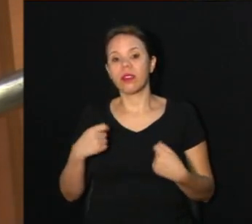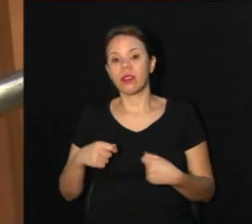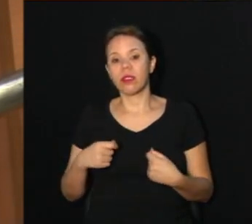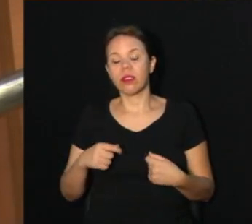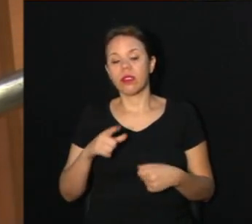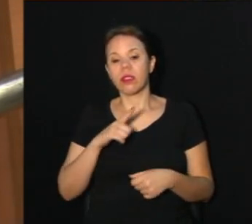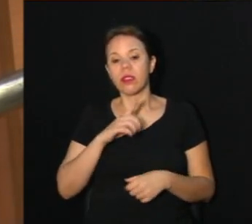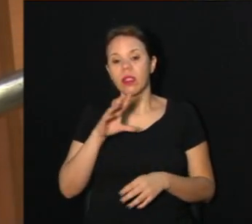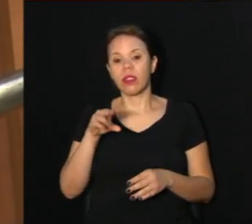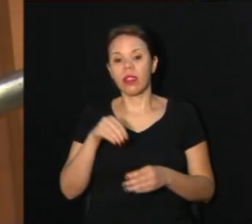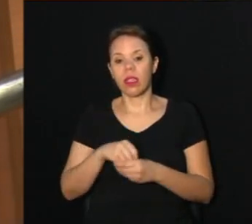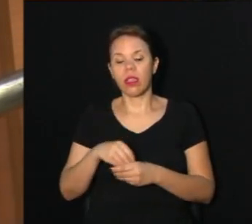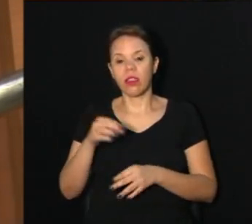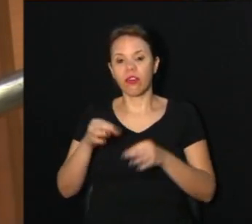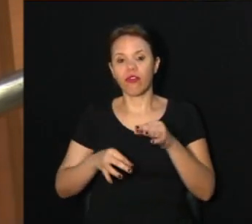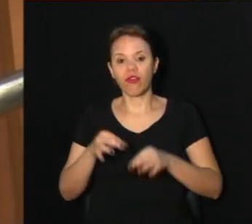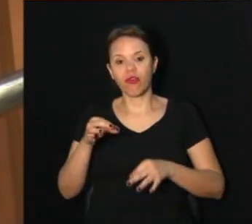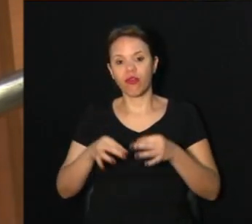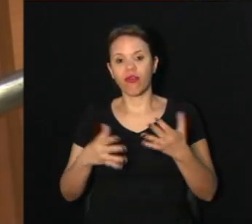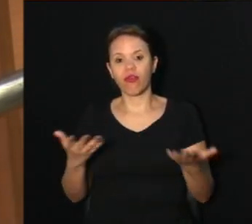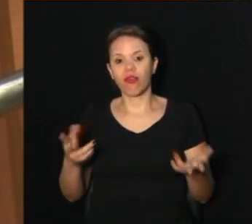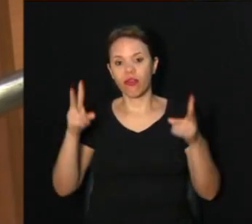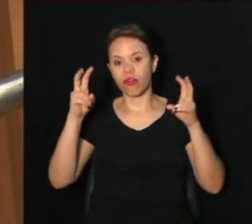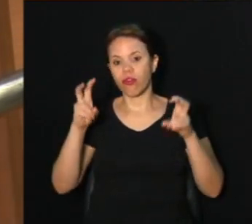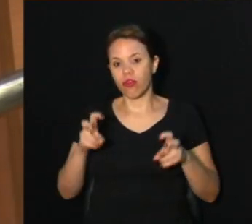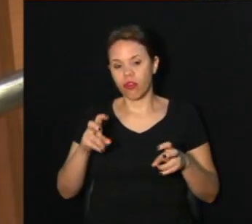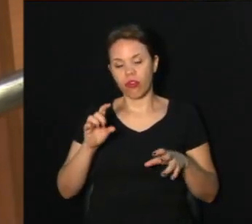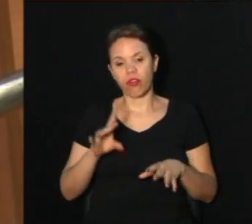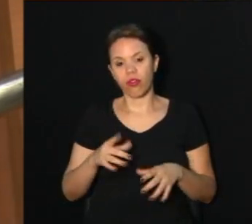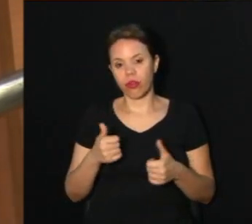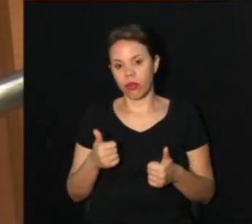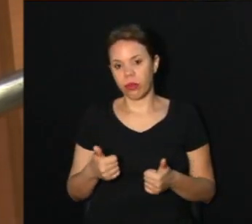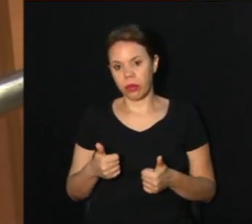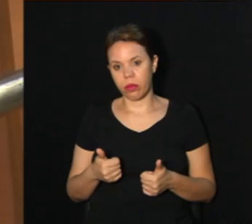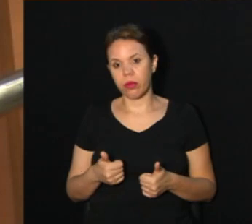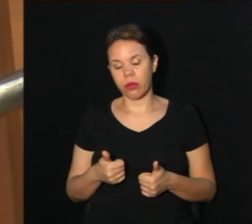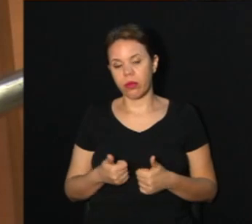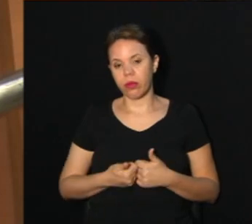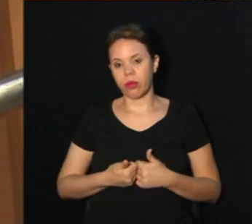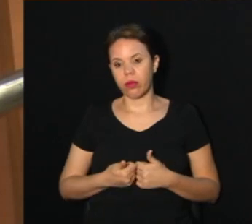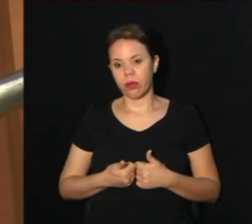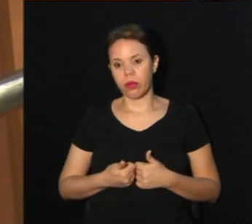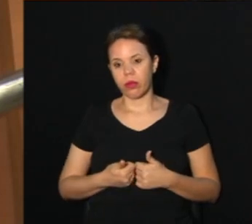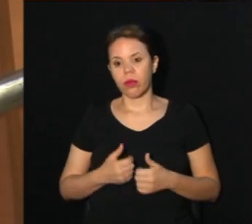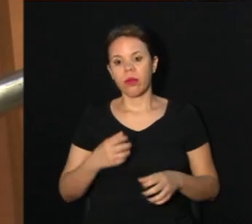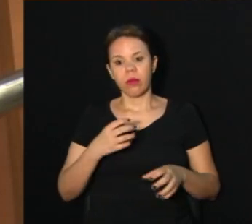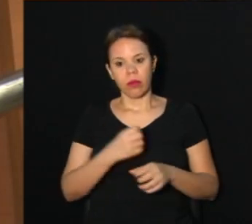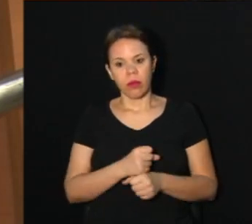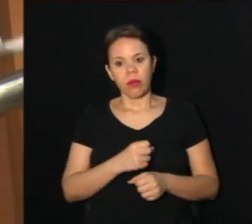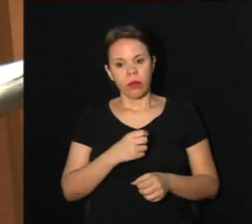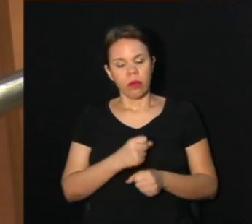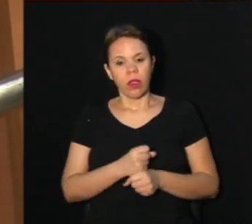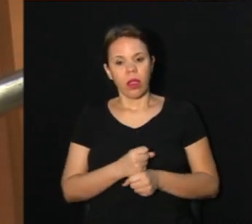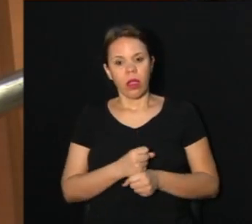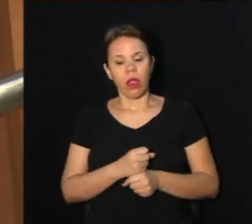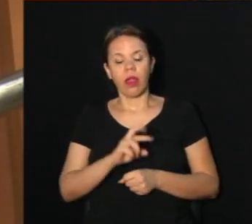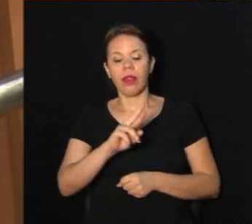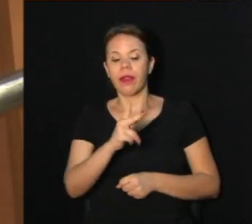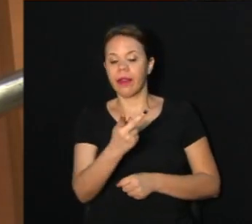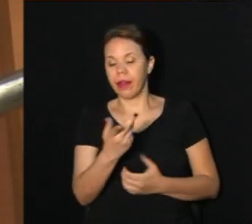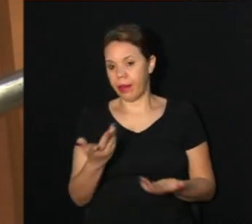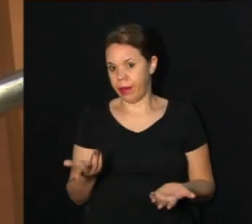procuradores? Assuntos jurídicos ou de justiça, tudo bem, como queiram. Finanças e recursos